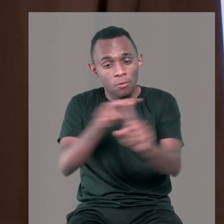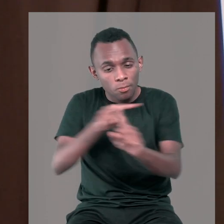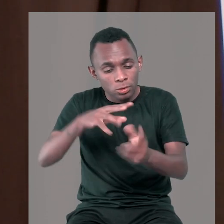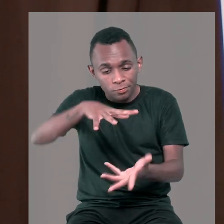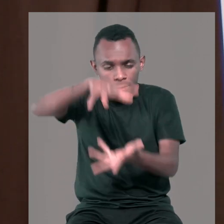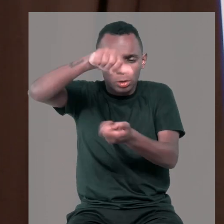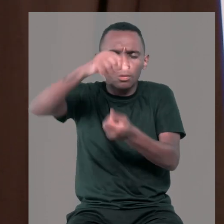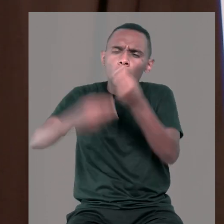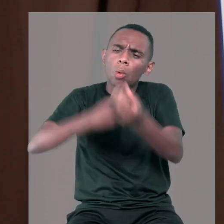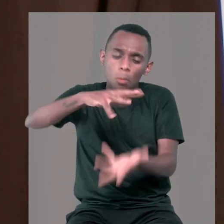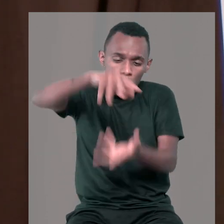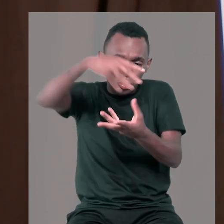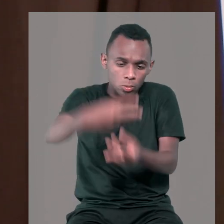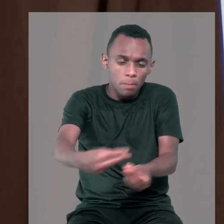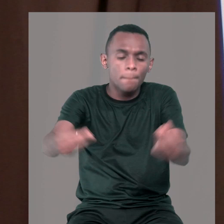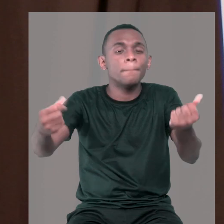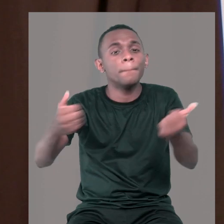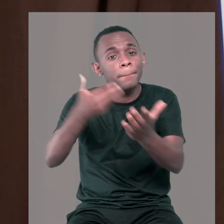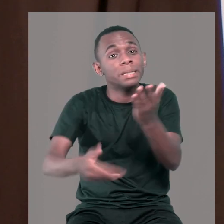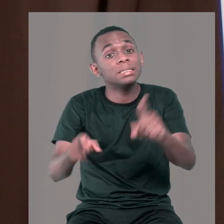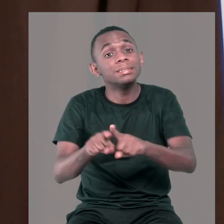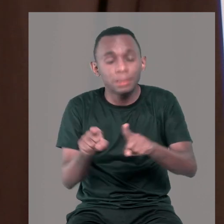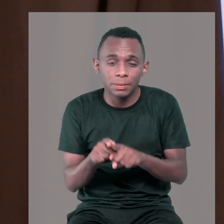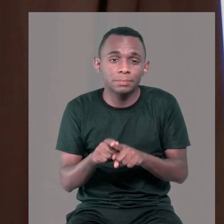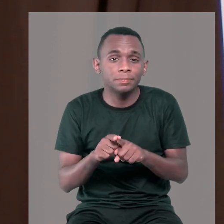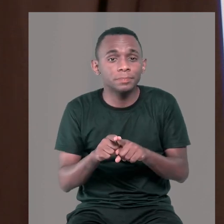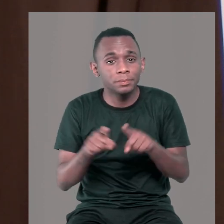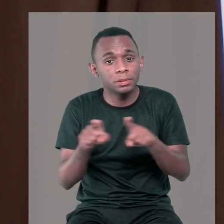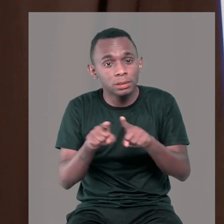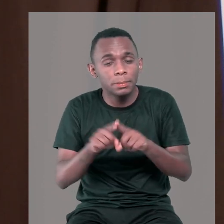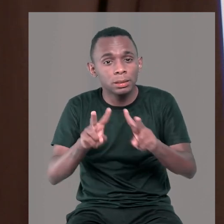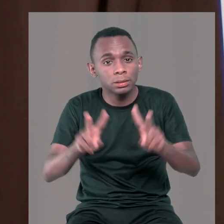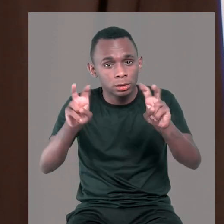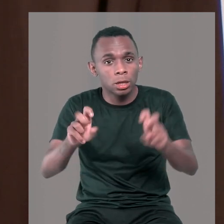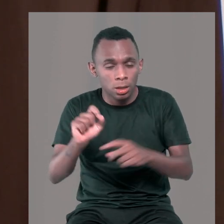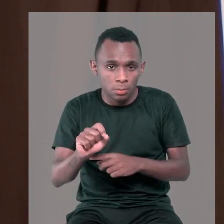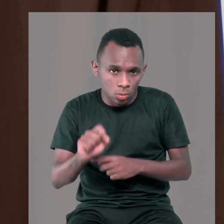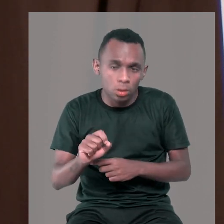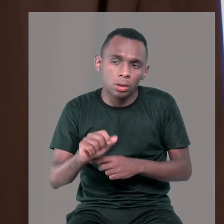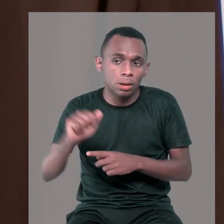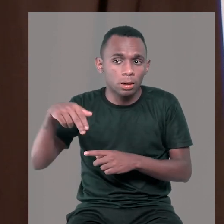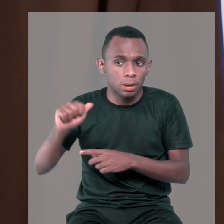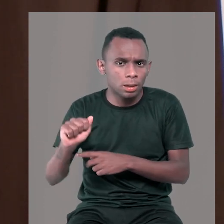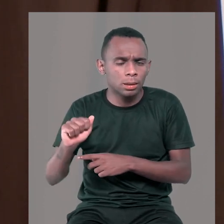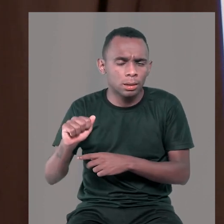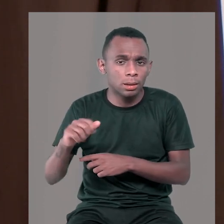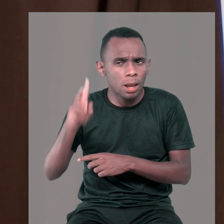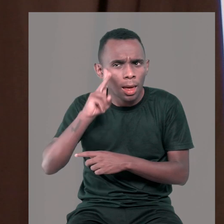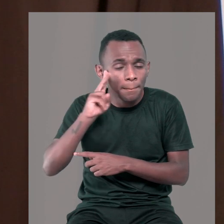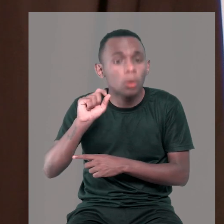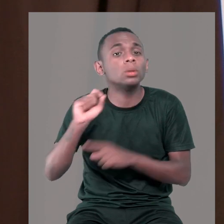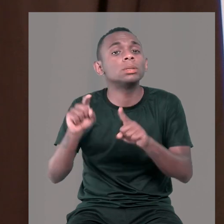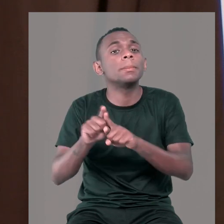é o da ausência de pensamento, o da memória e o tópico da ideologia.